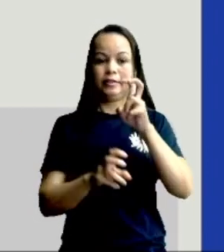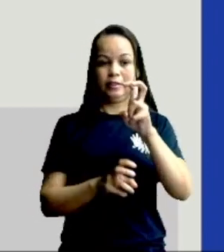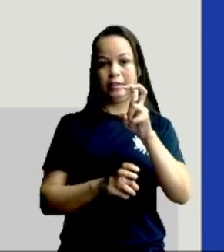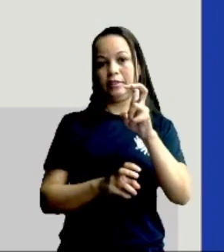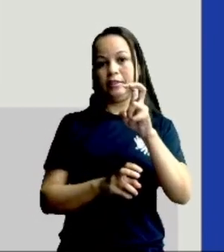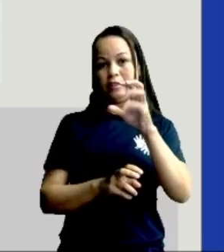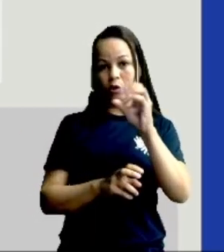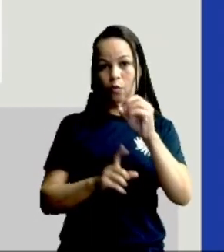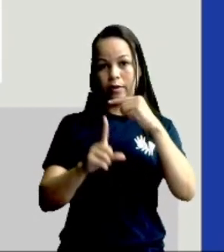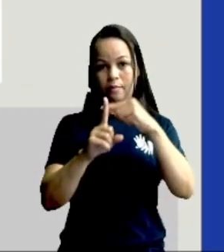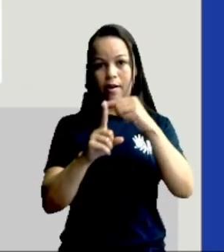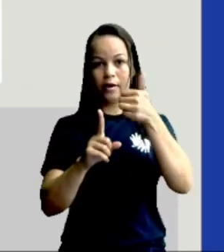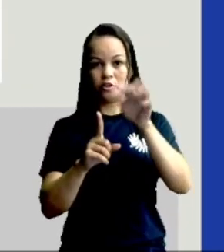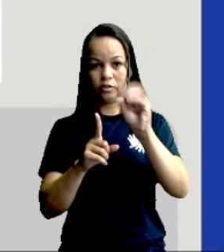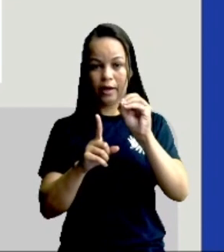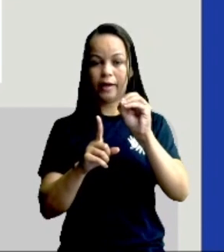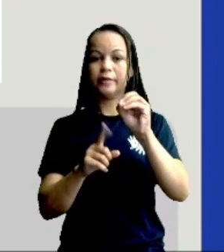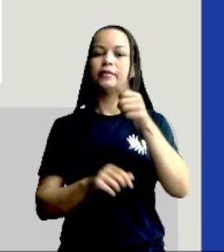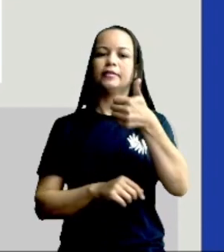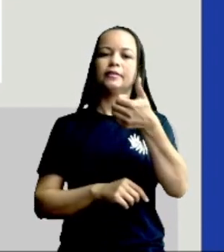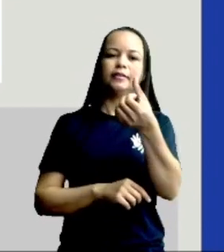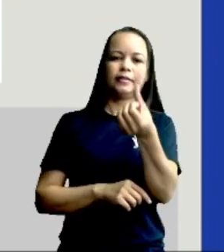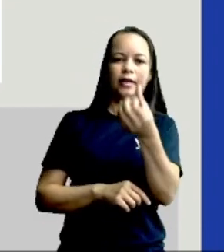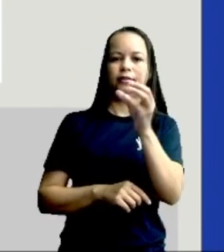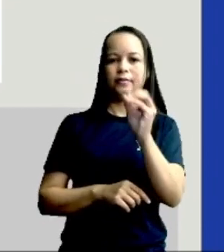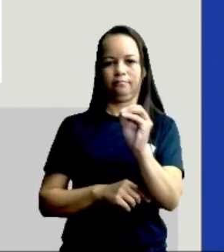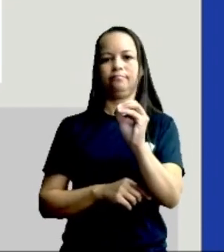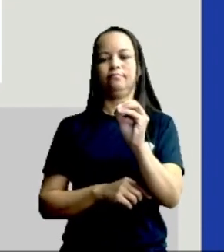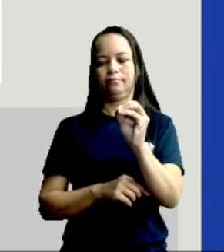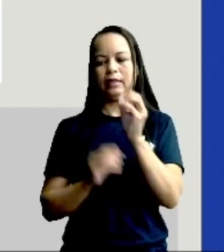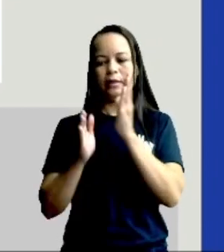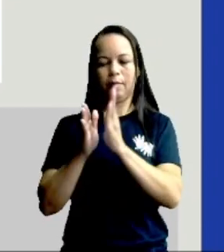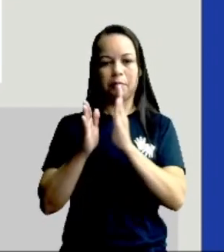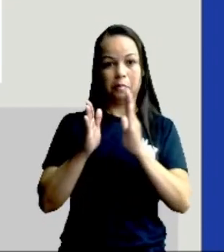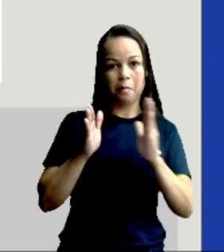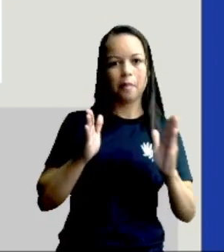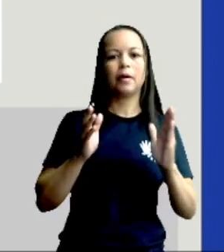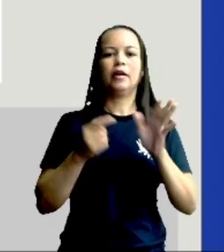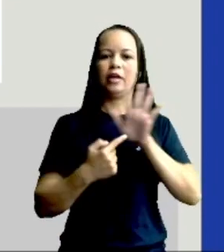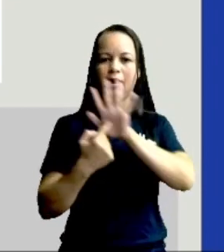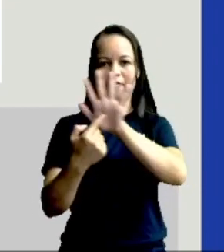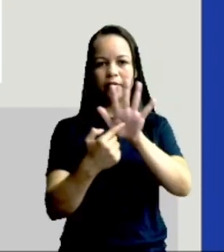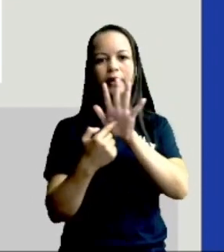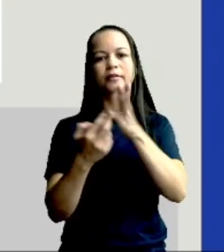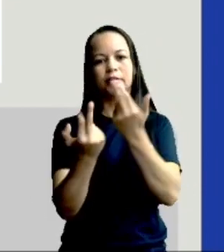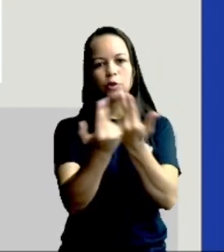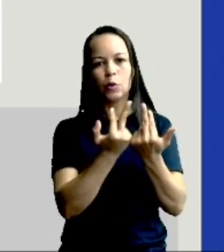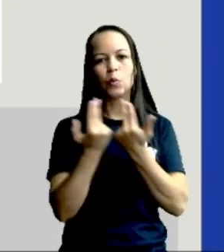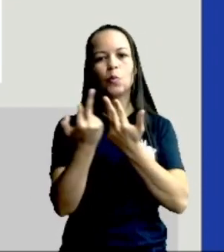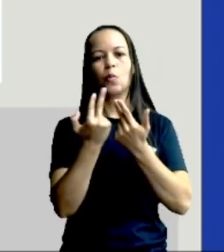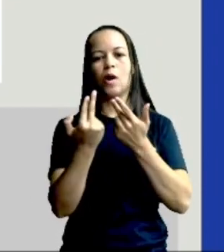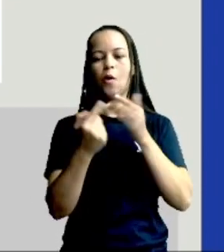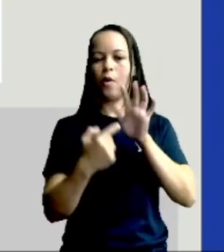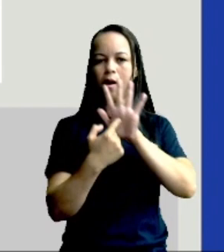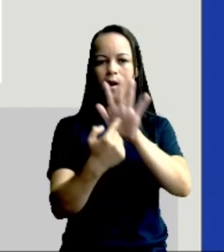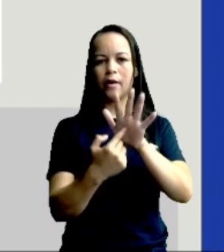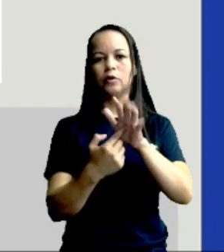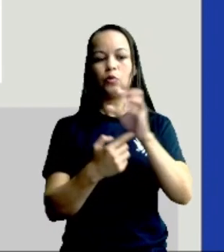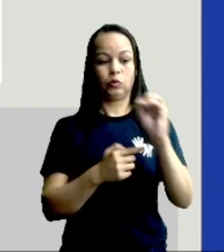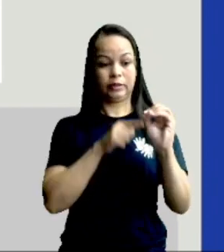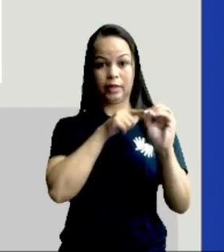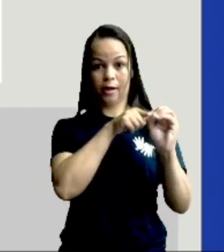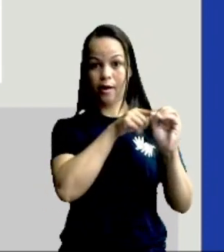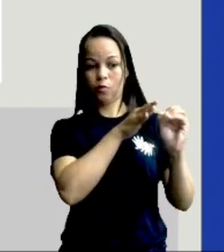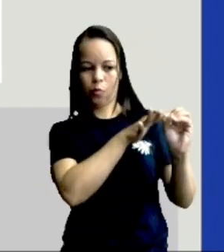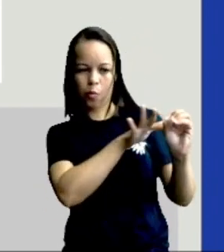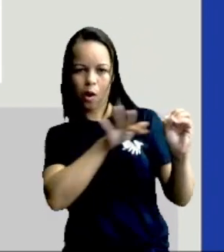10, 60. E aí, olha a sequência aí da reta, a mesma referência, né? O zerinho está lá representando